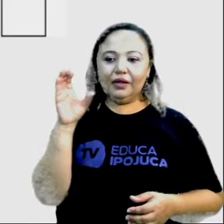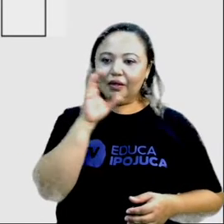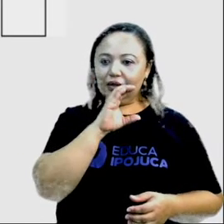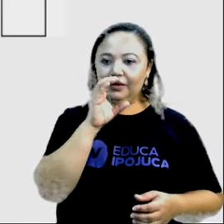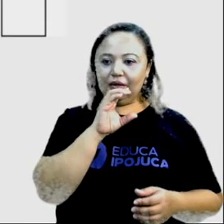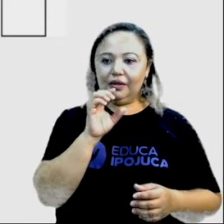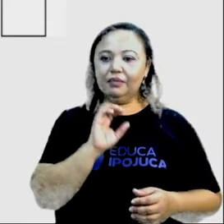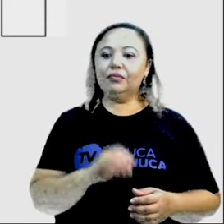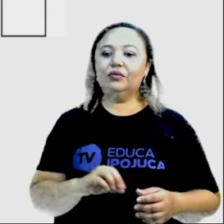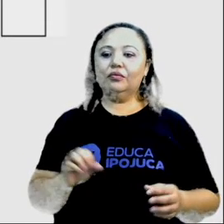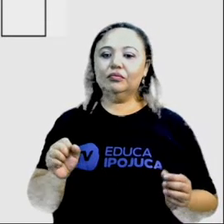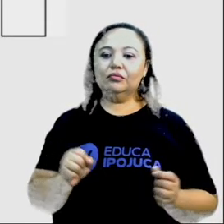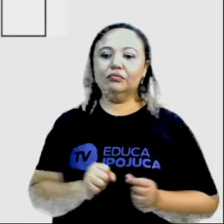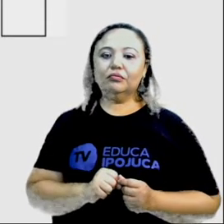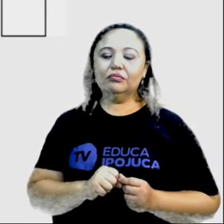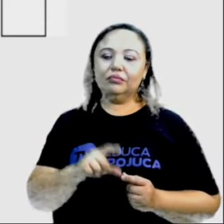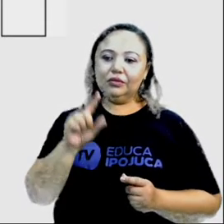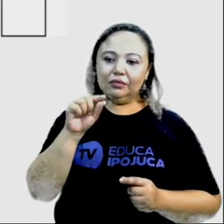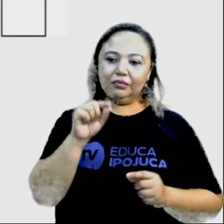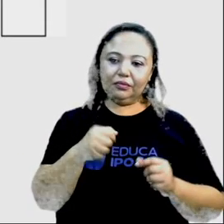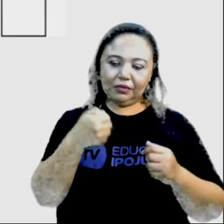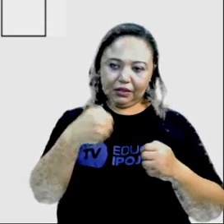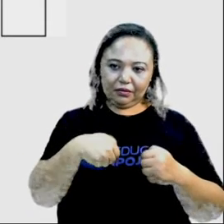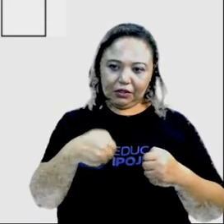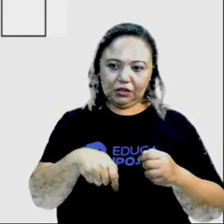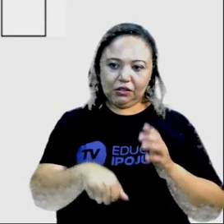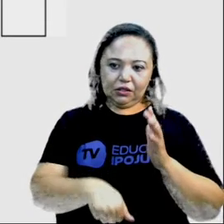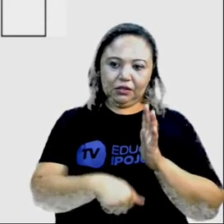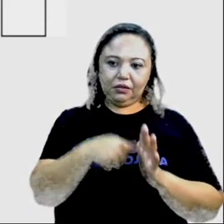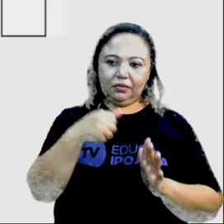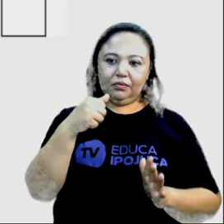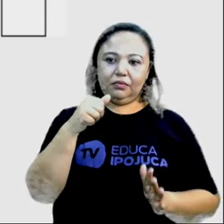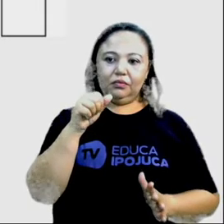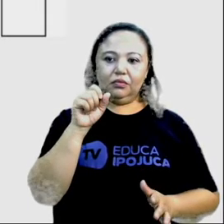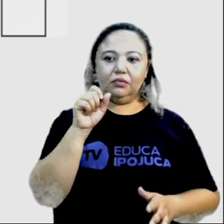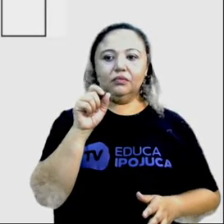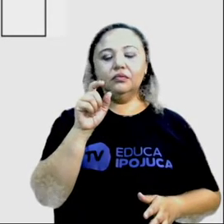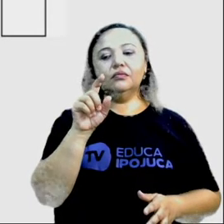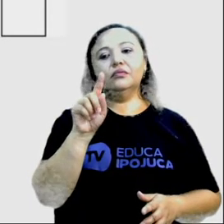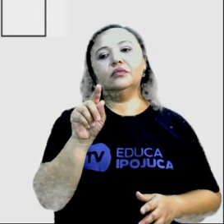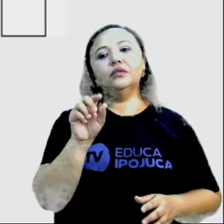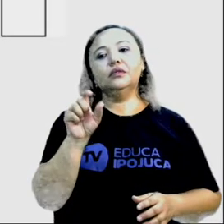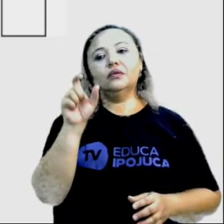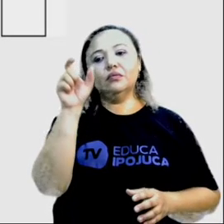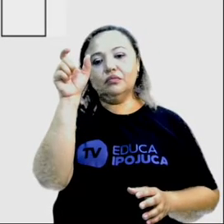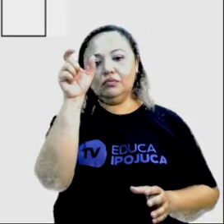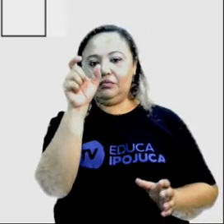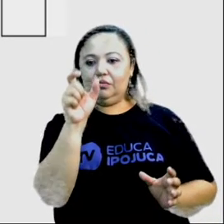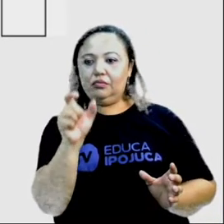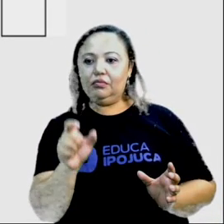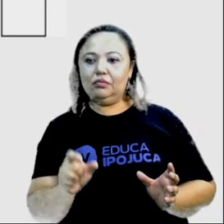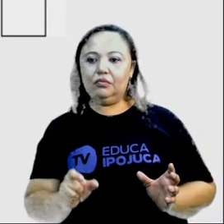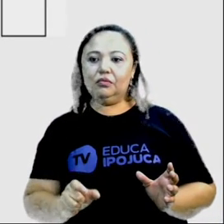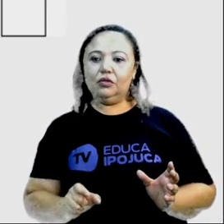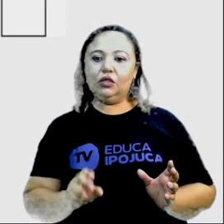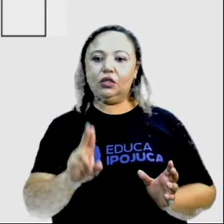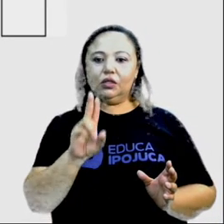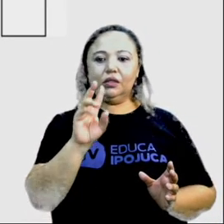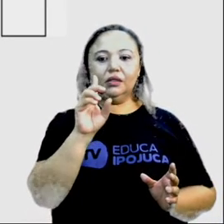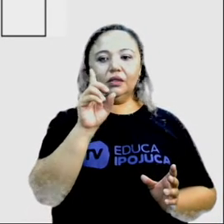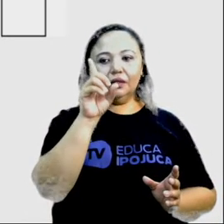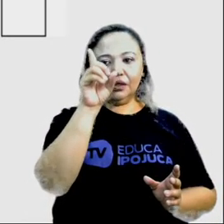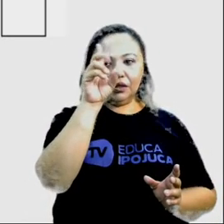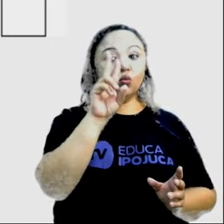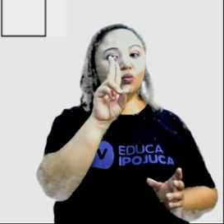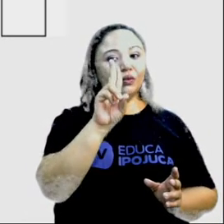acordo com a sua casa decimal. Primeiro somamos os números que estão na casa da